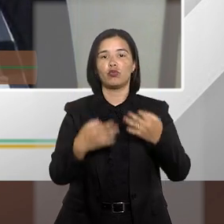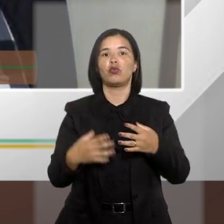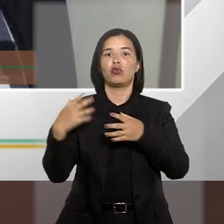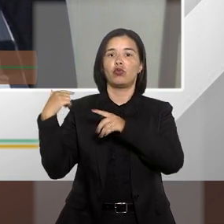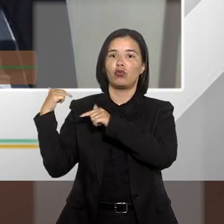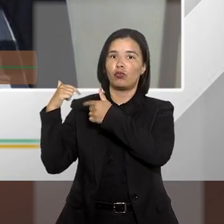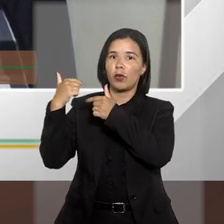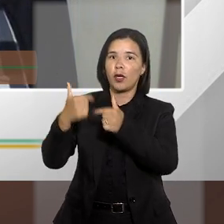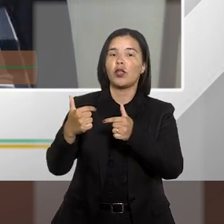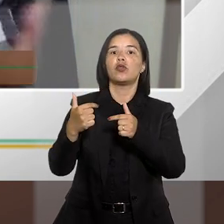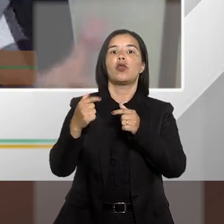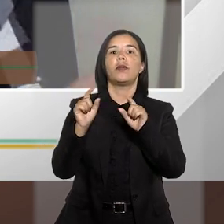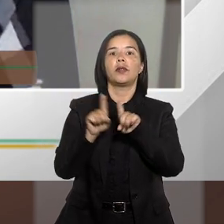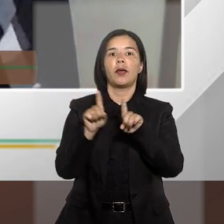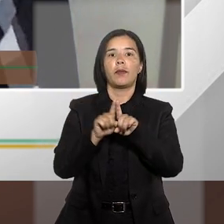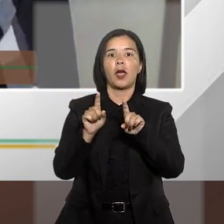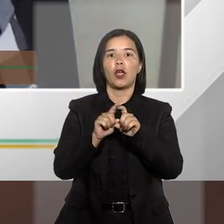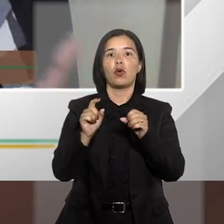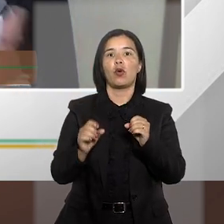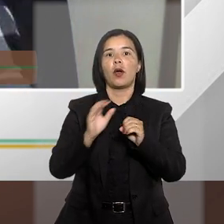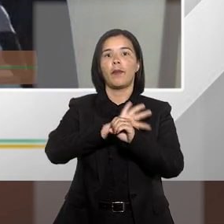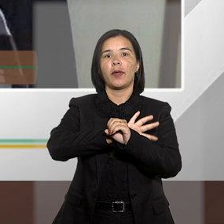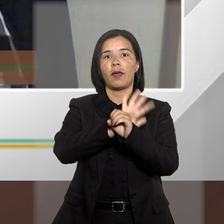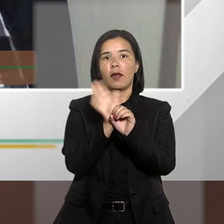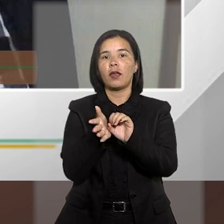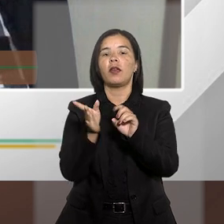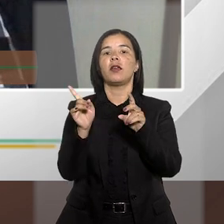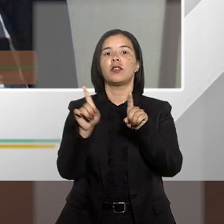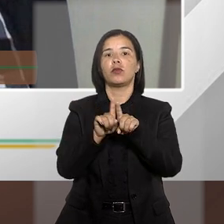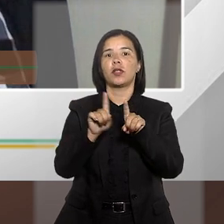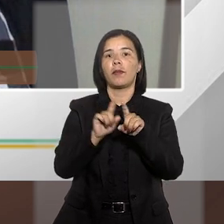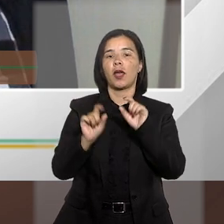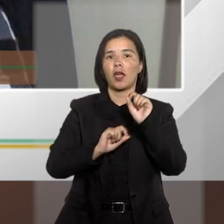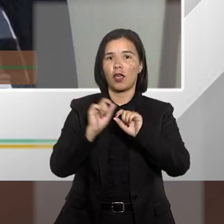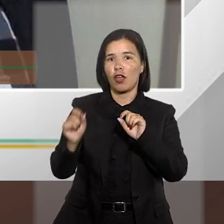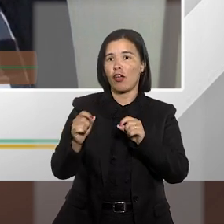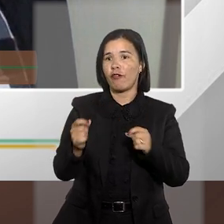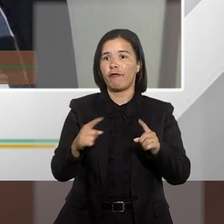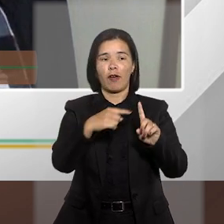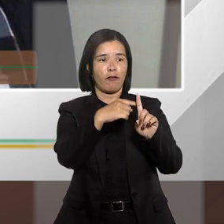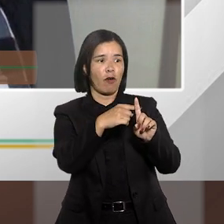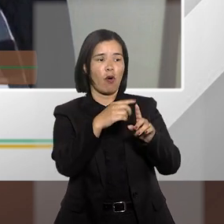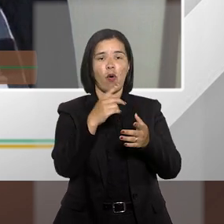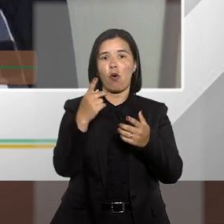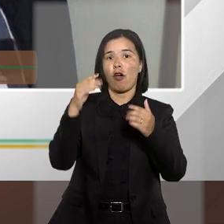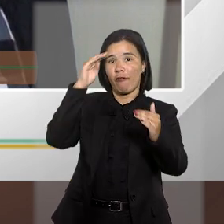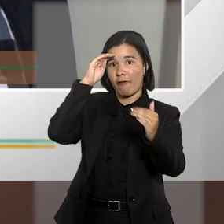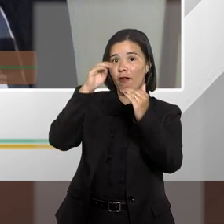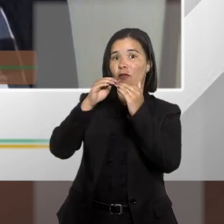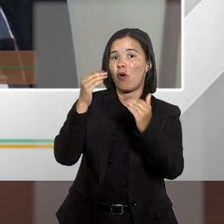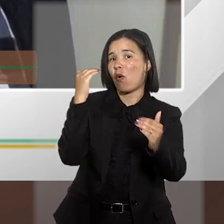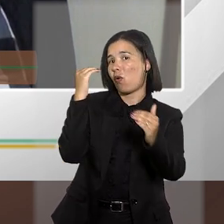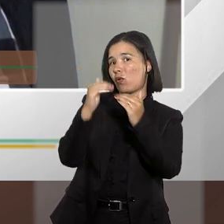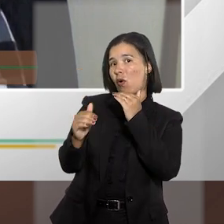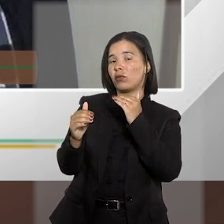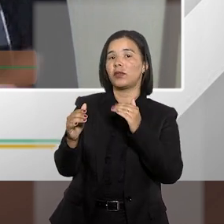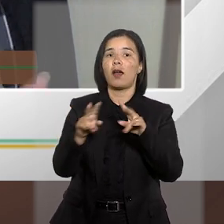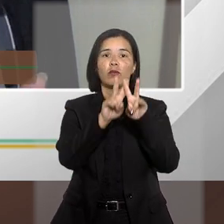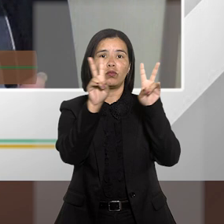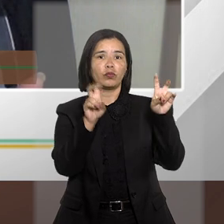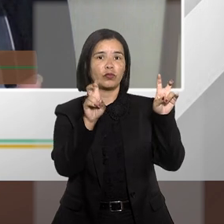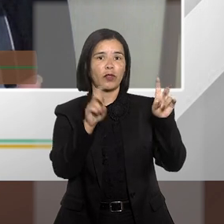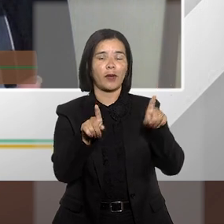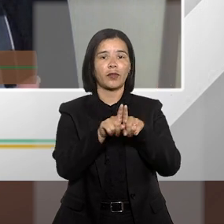o binarismo, seja concepções favoráveis ou desfavoráveis ao tema, ele é um tema que, na verdade, ela